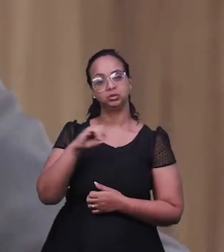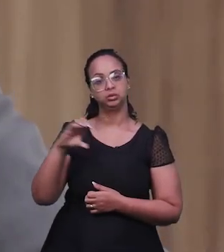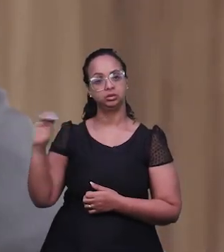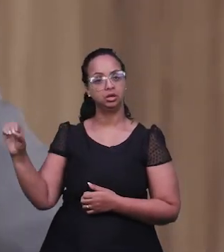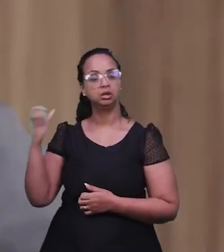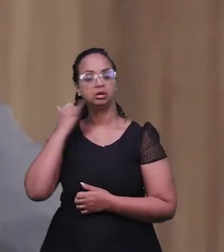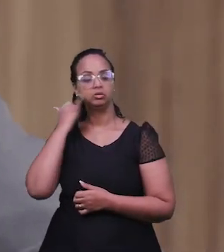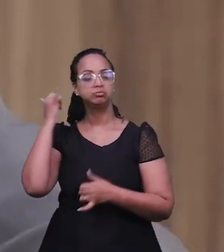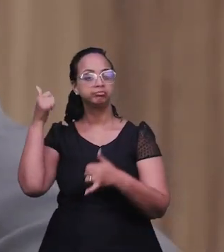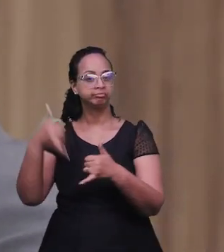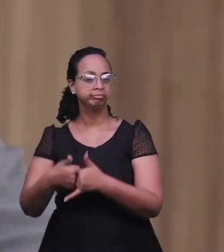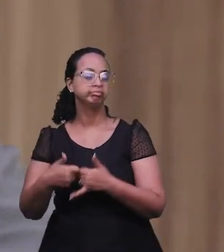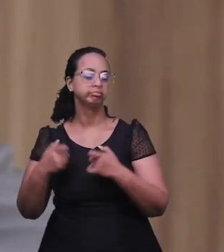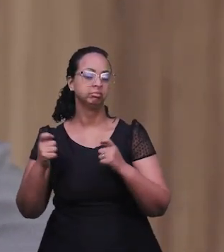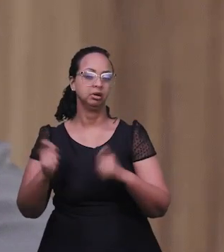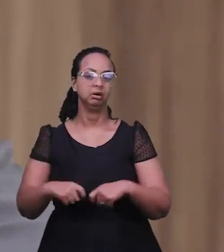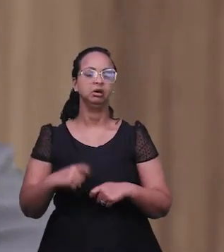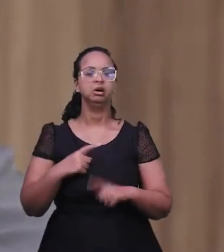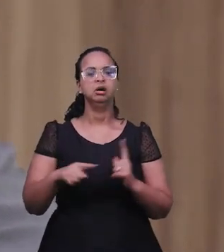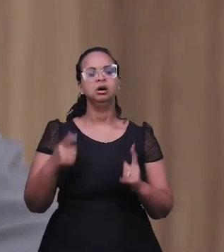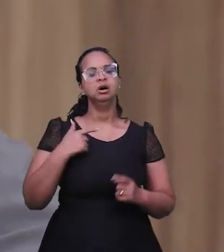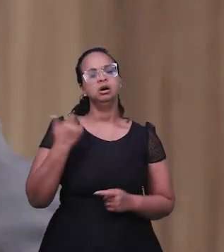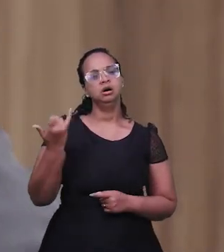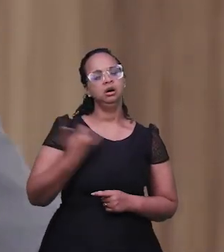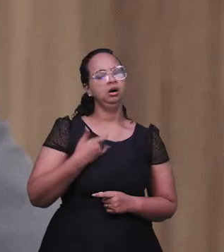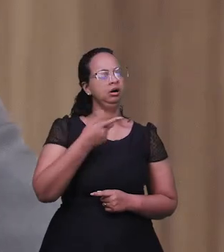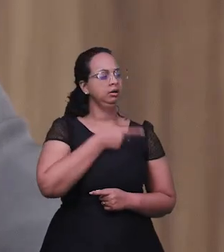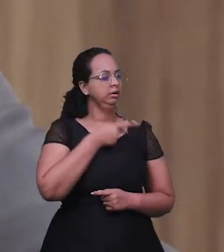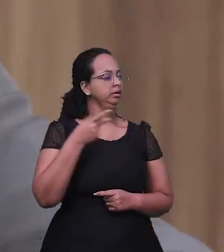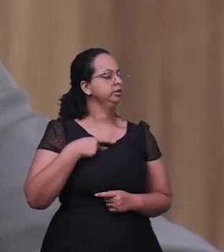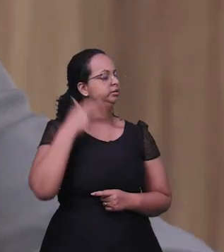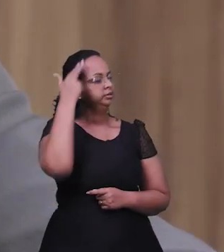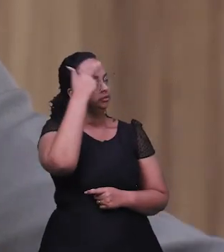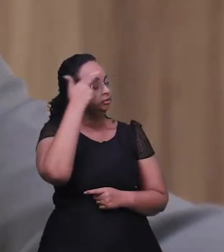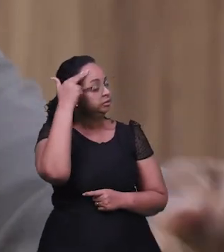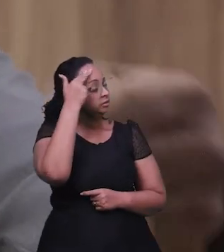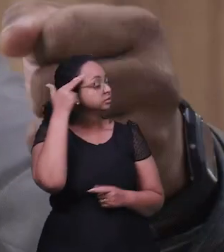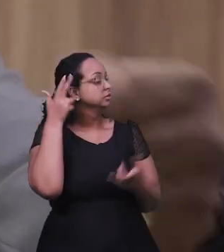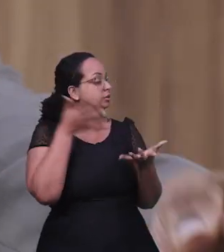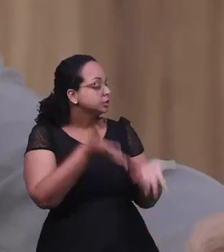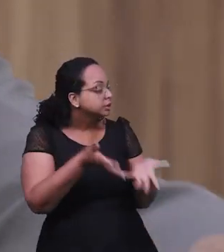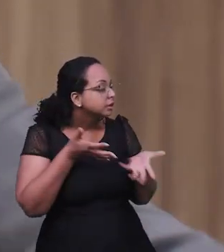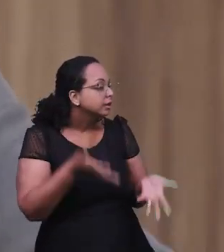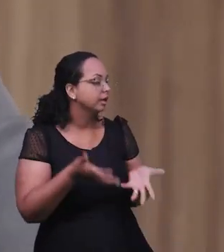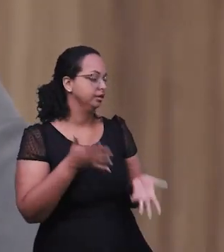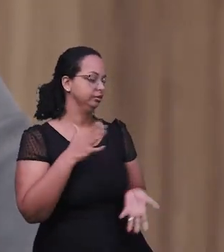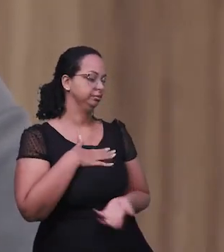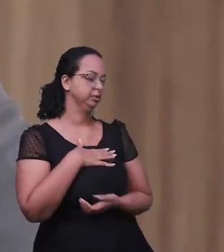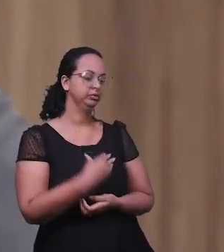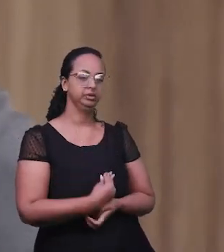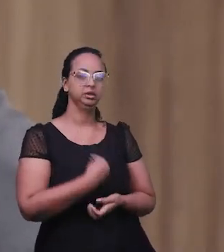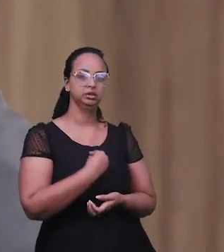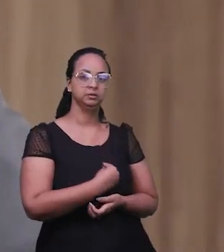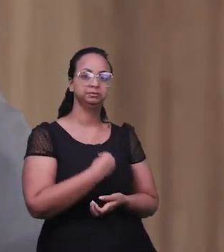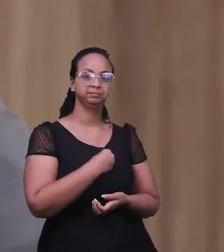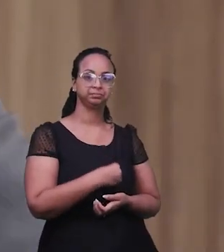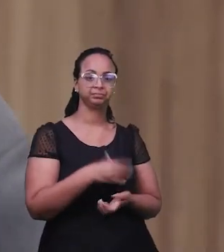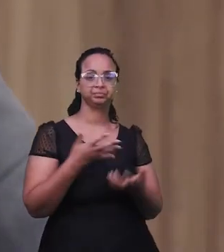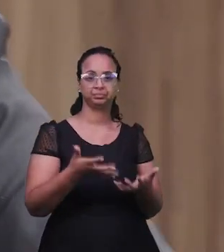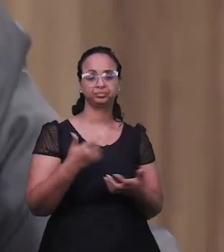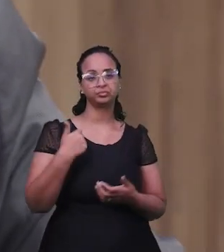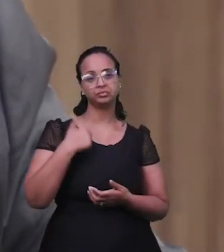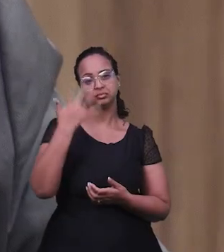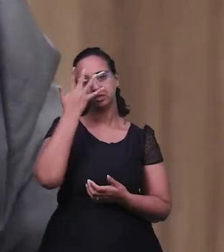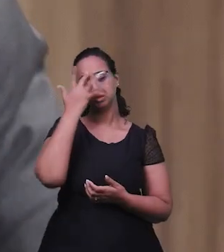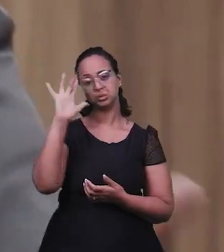nós atendemos e ele falou: pastor, é o meu sonho, é o que eu quero para a minha vida. Eu não